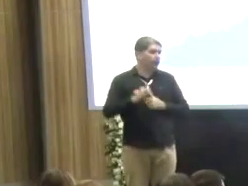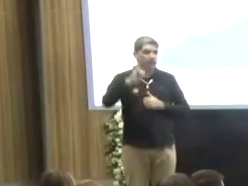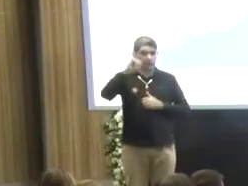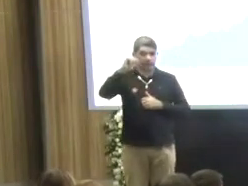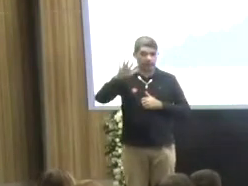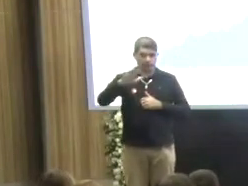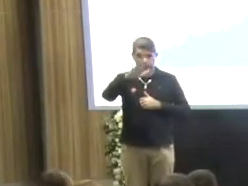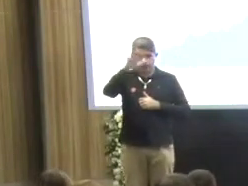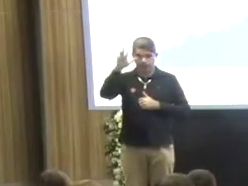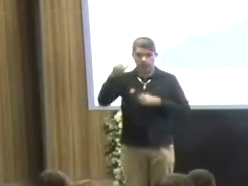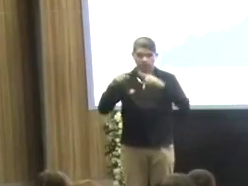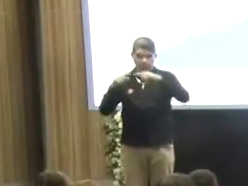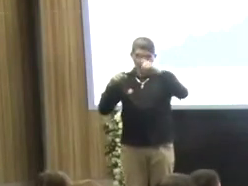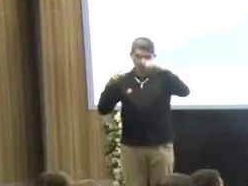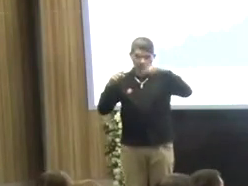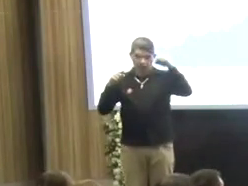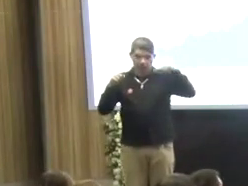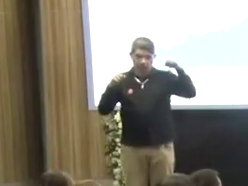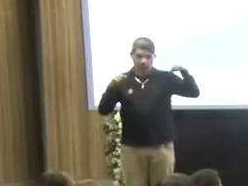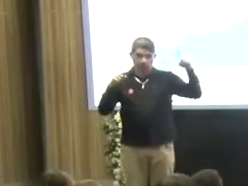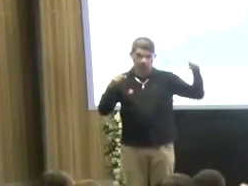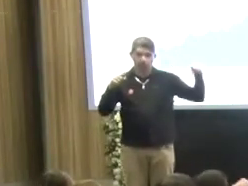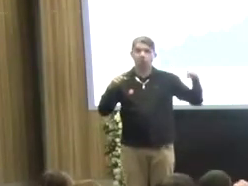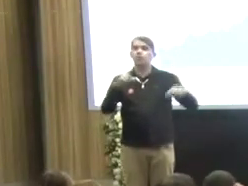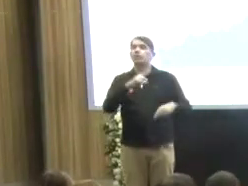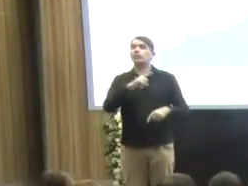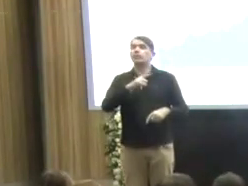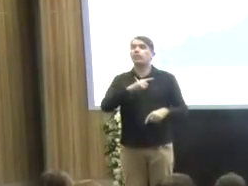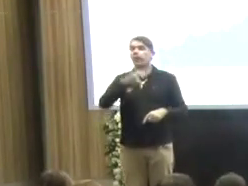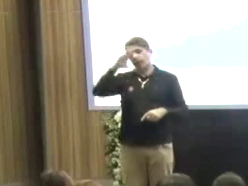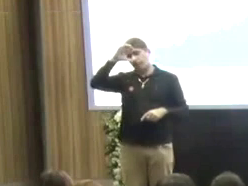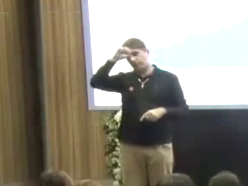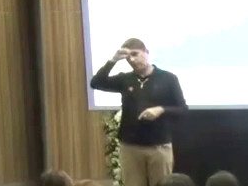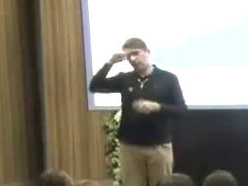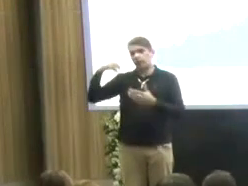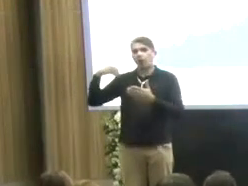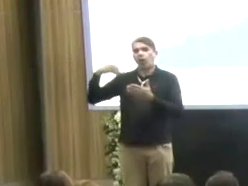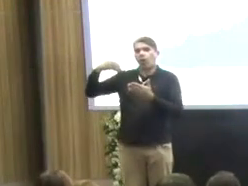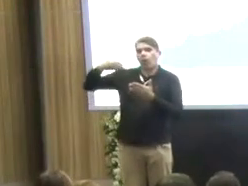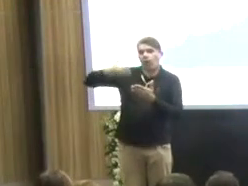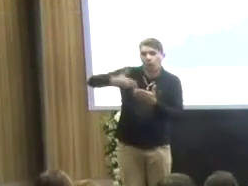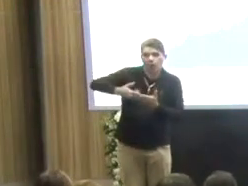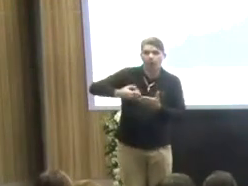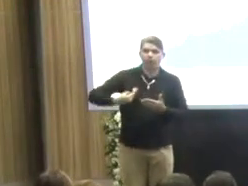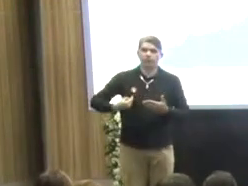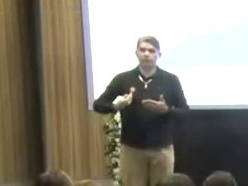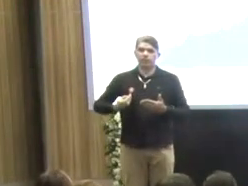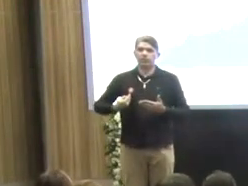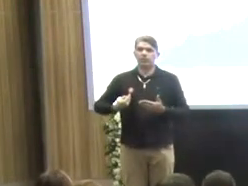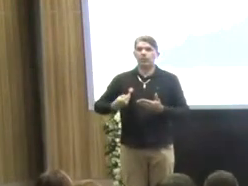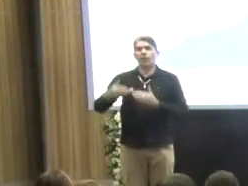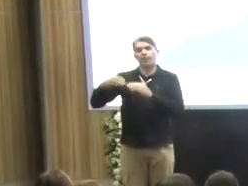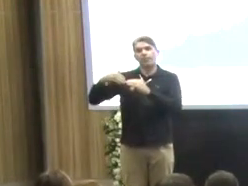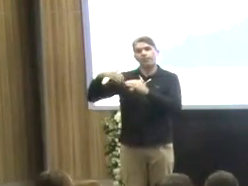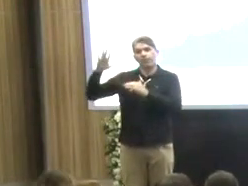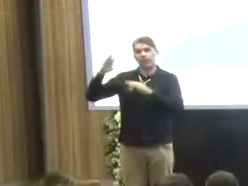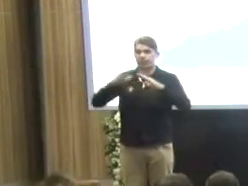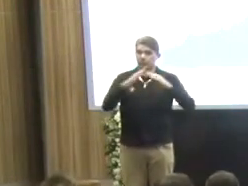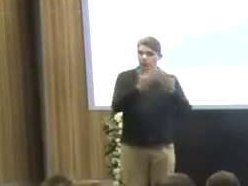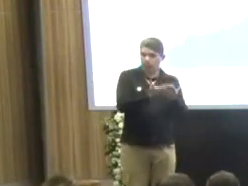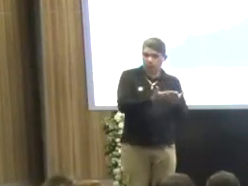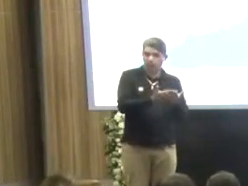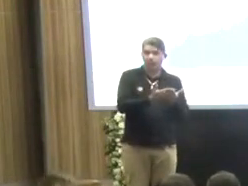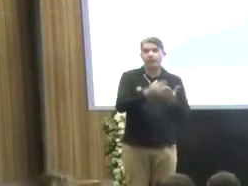porque, embora a aprendizagem ao longo da vida seja mais do que a escola, ela precisa estar presente